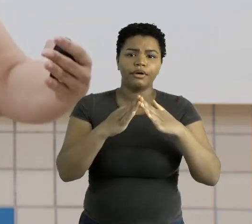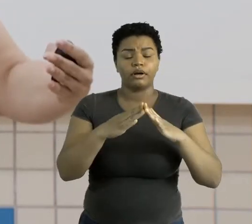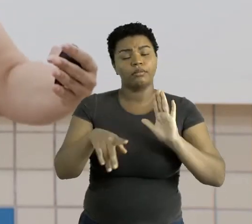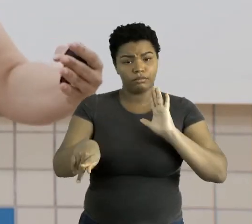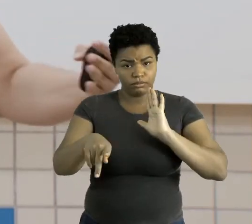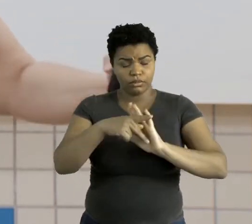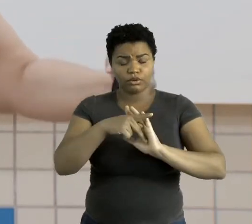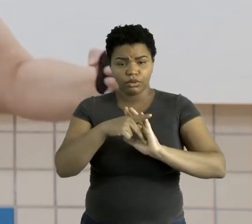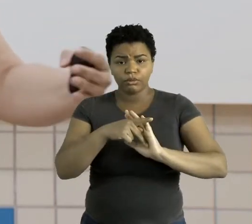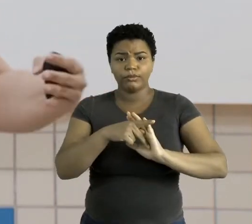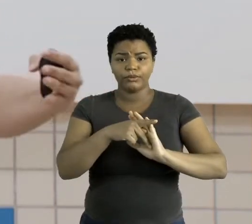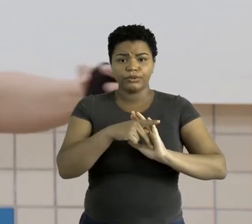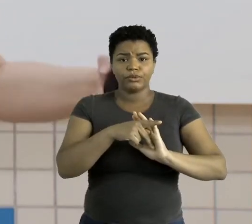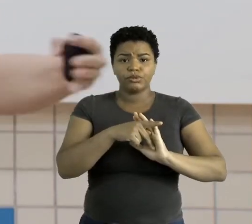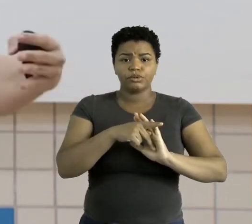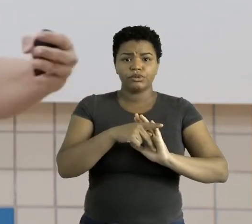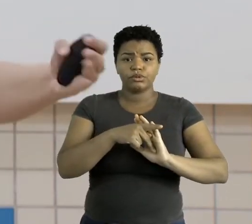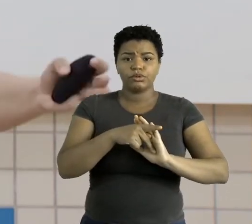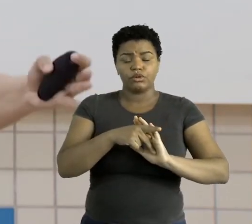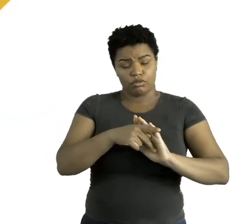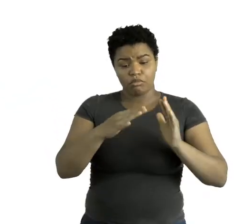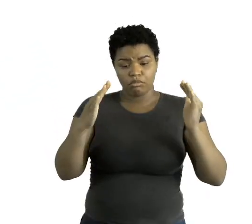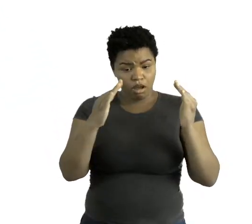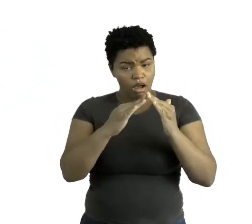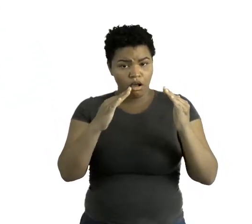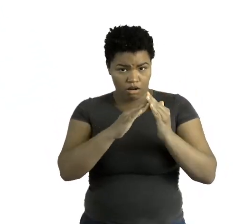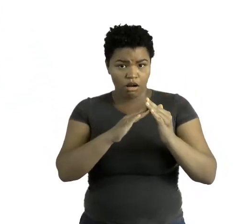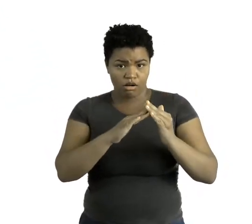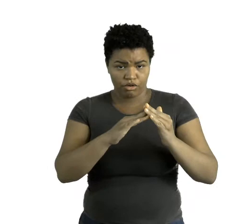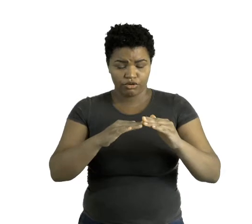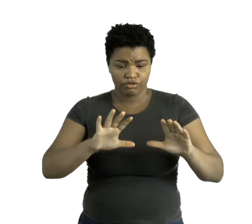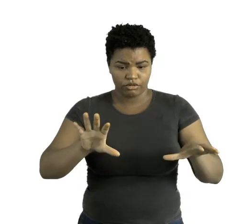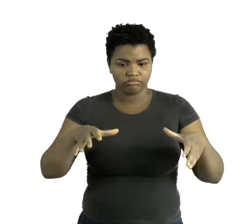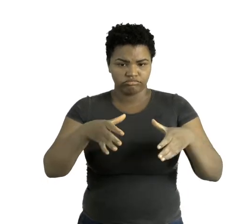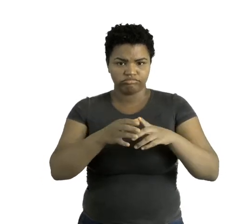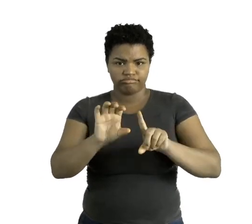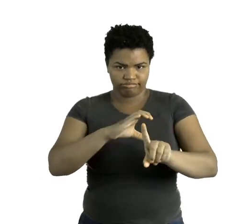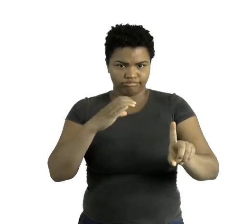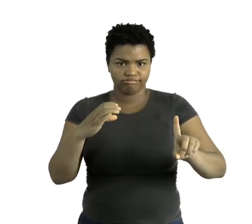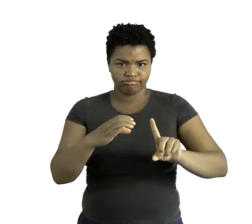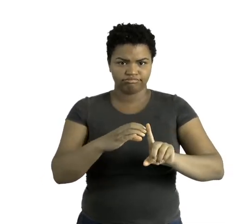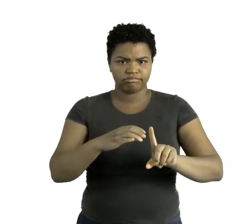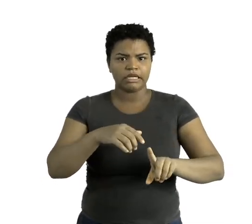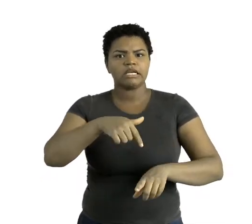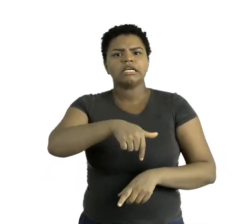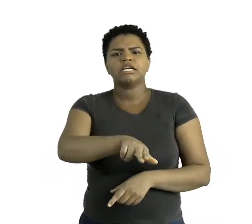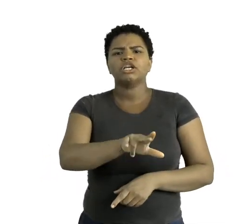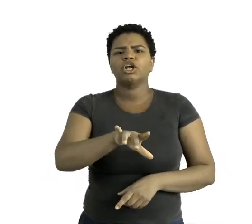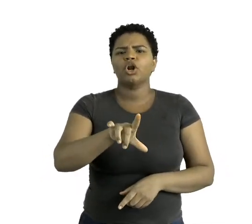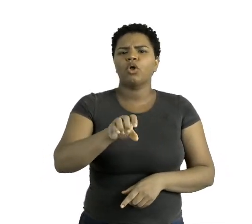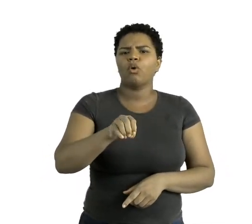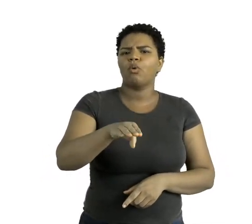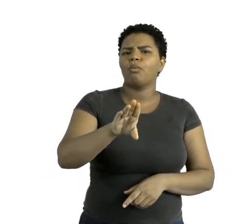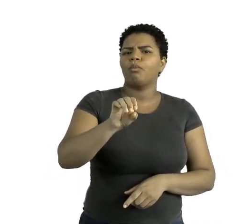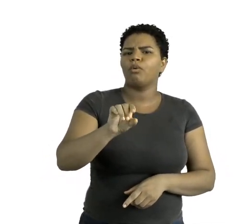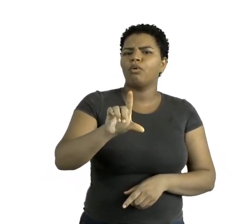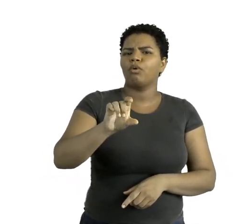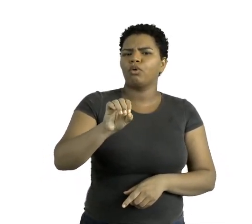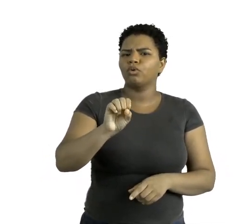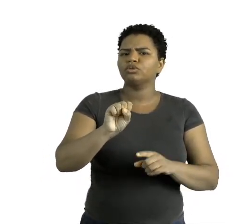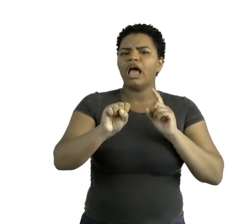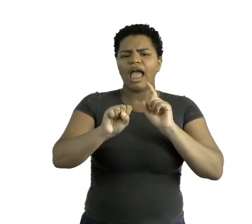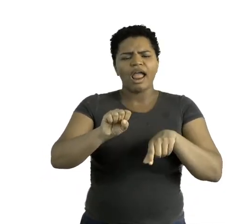parte da comunidade, né? São as pessoas. Então, o que são os quilombos? Os quilombos são as casas que